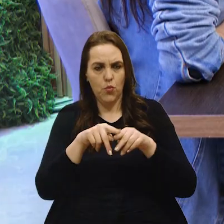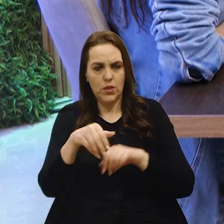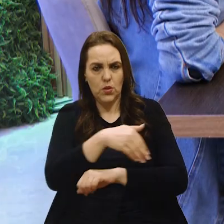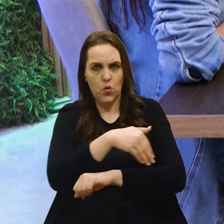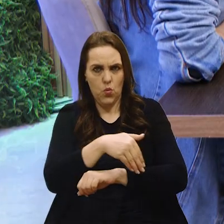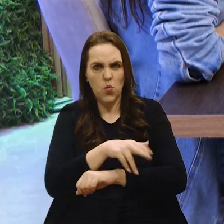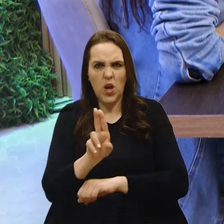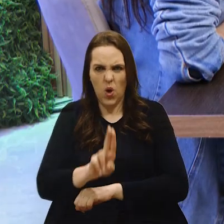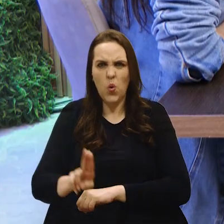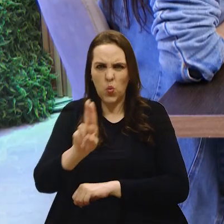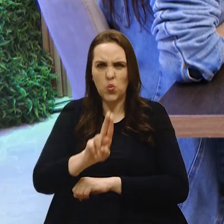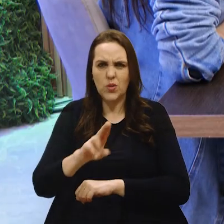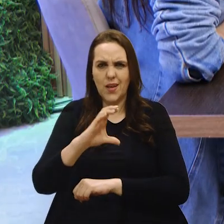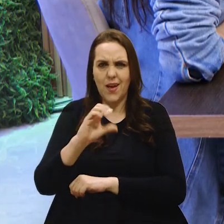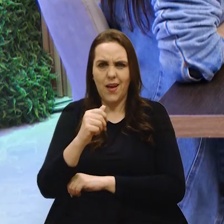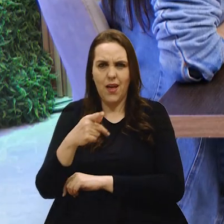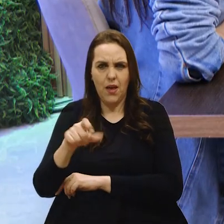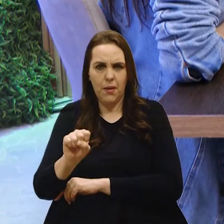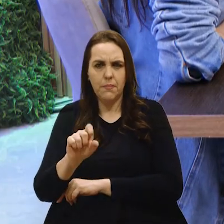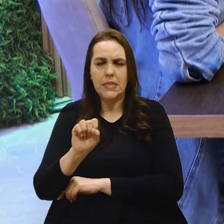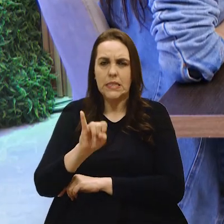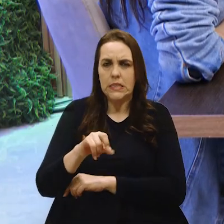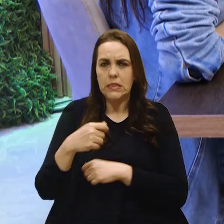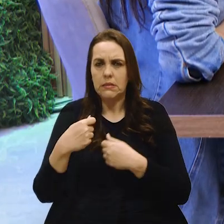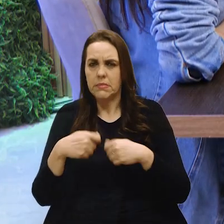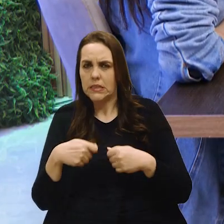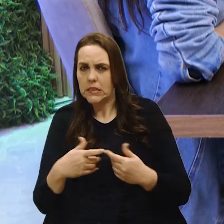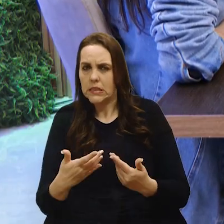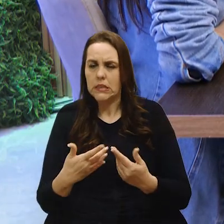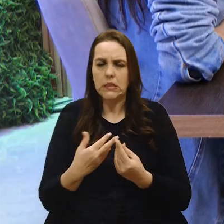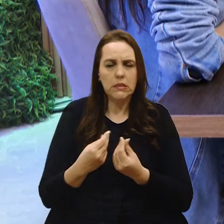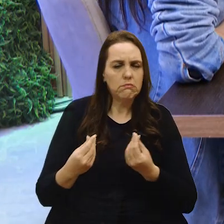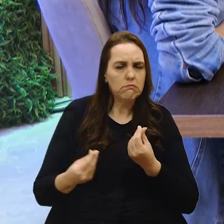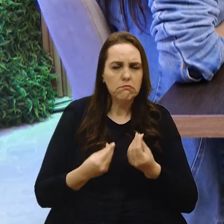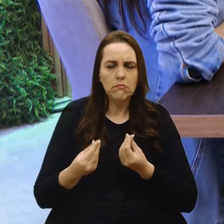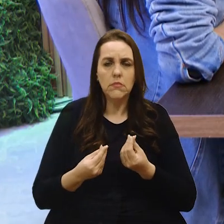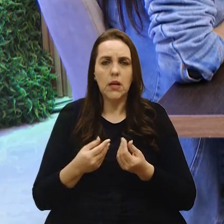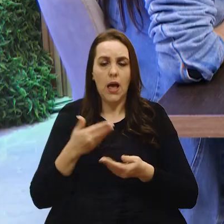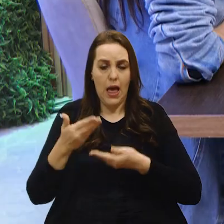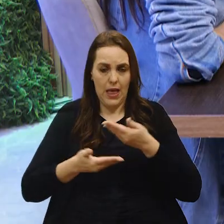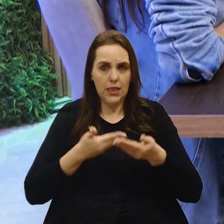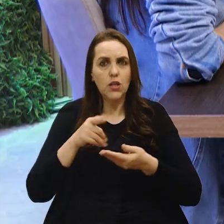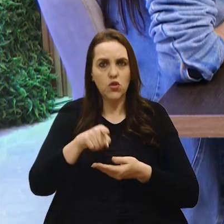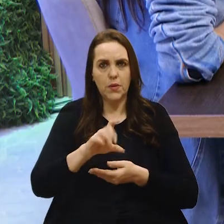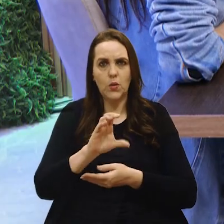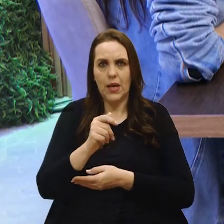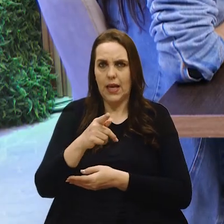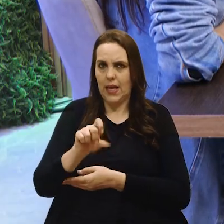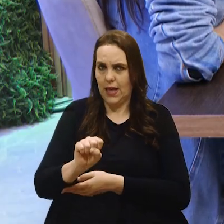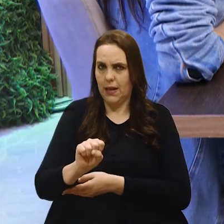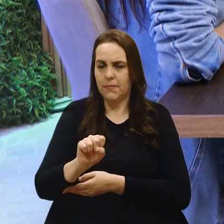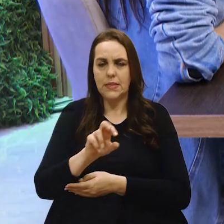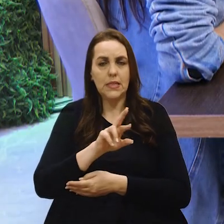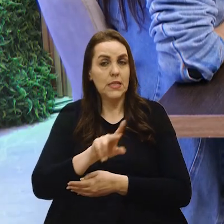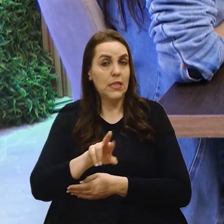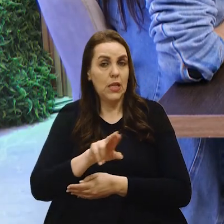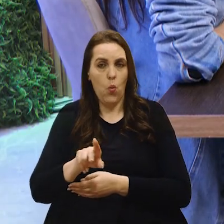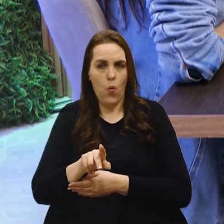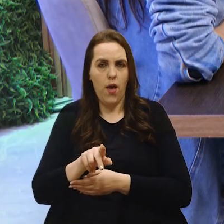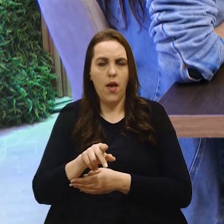população em situação de rua utiliza o CAPS, se for necessário, se quiser? Sim. Porque daí ela atende ali, o CAPS não é